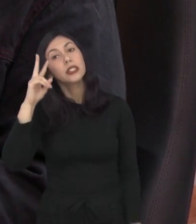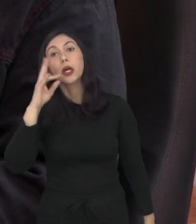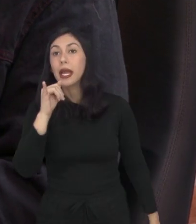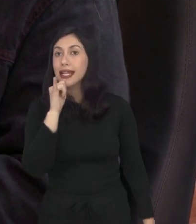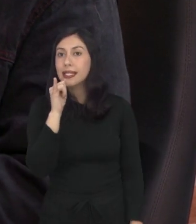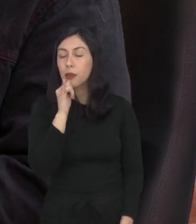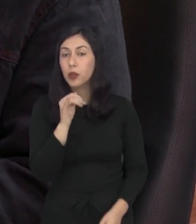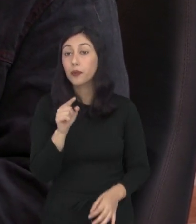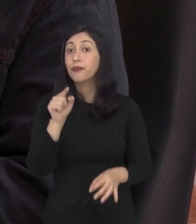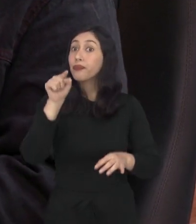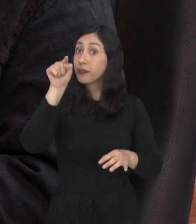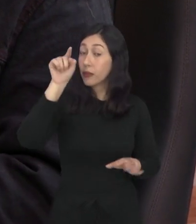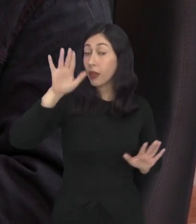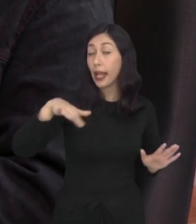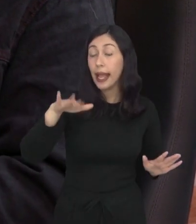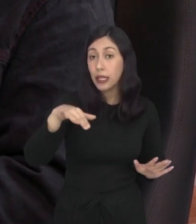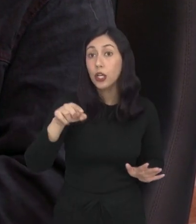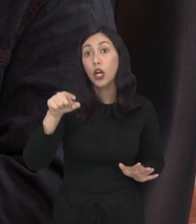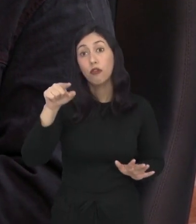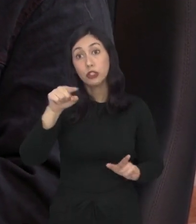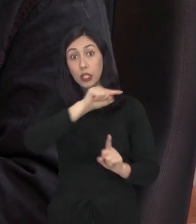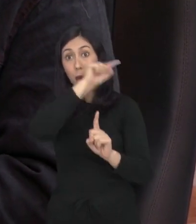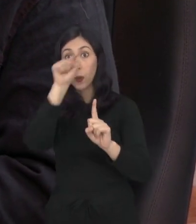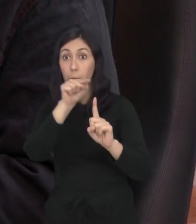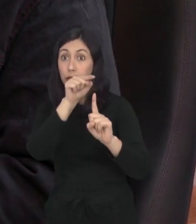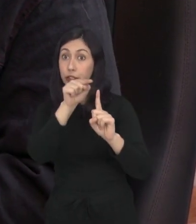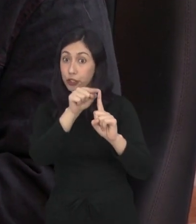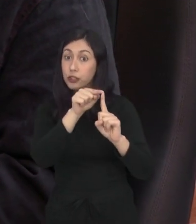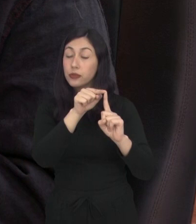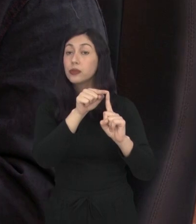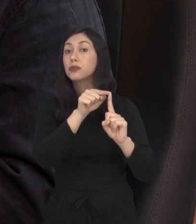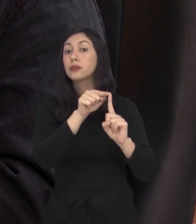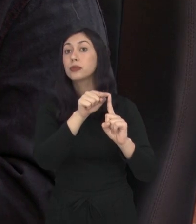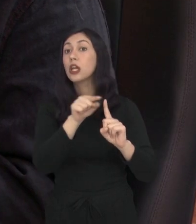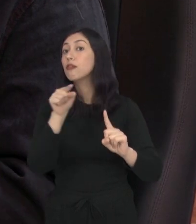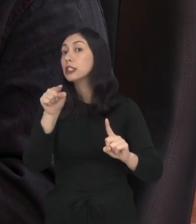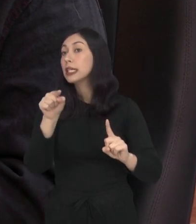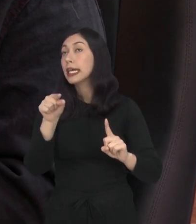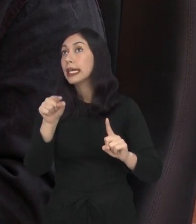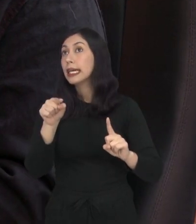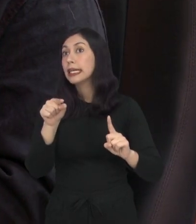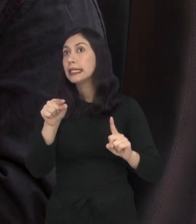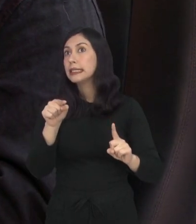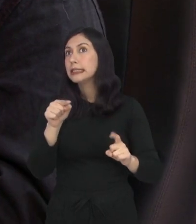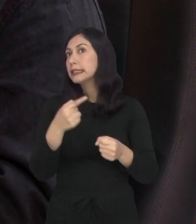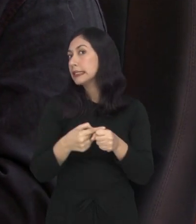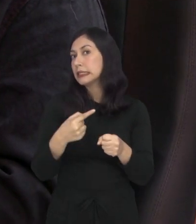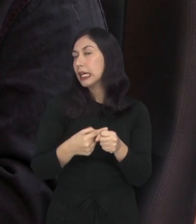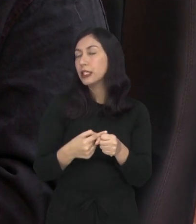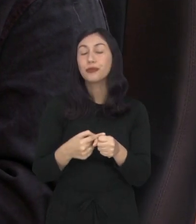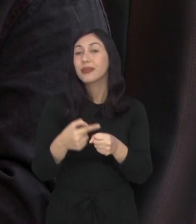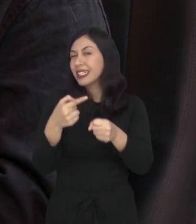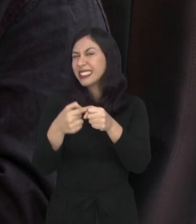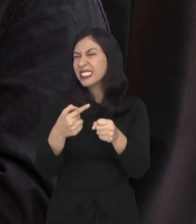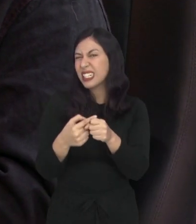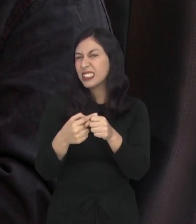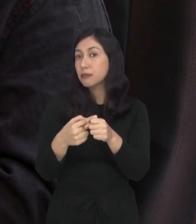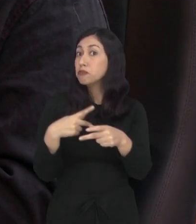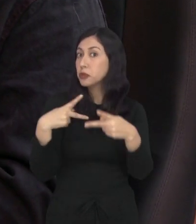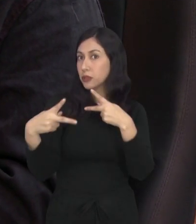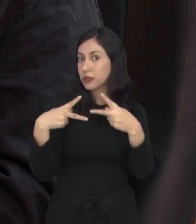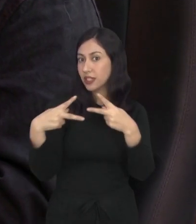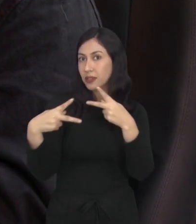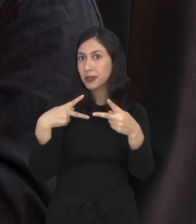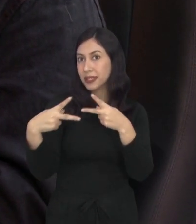chego pra você e falo, Vitão, você tem a missão, você está na cidade de São José, na cidade não, você está na vila de São José dos